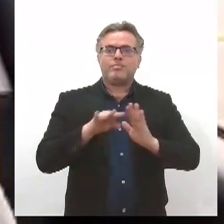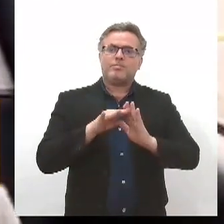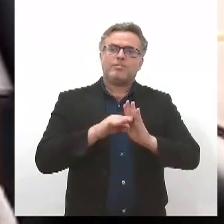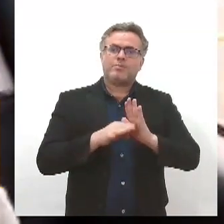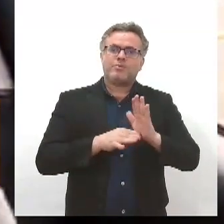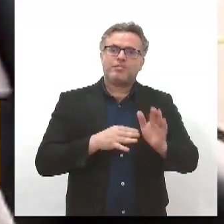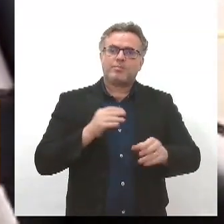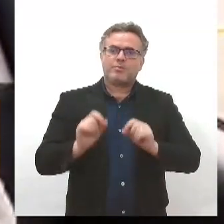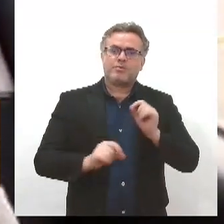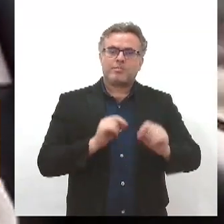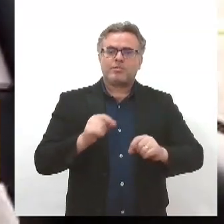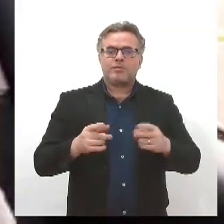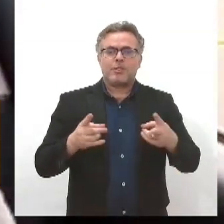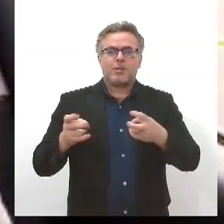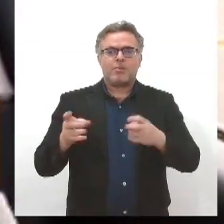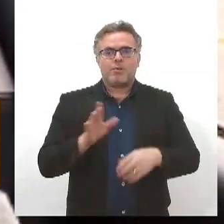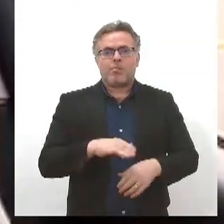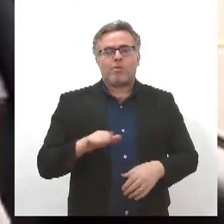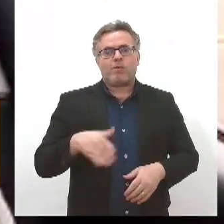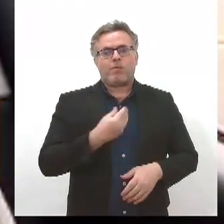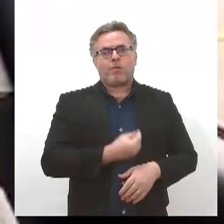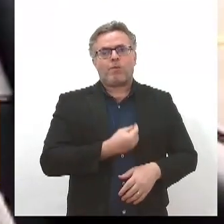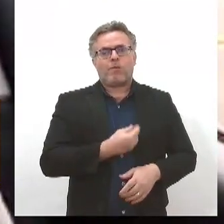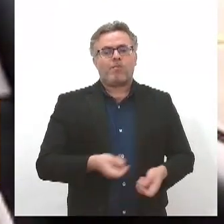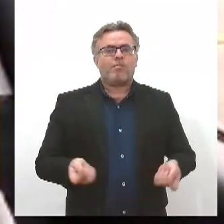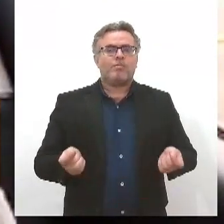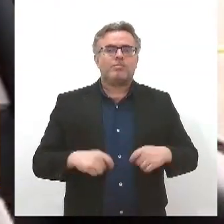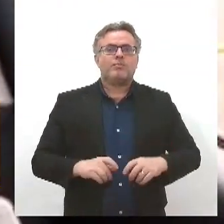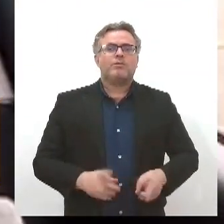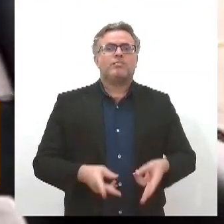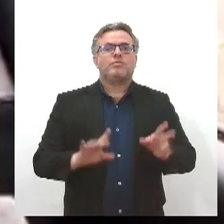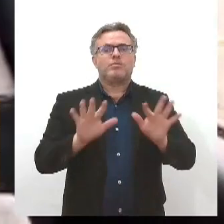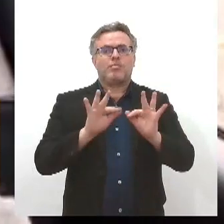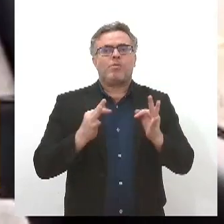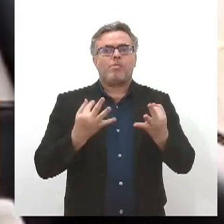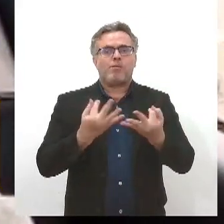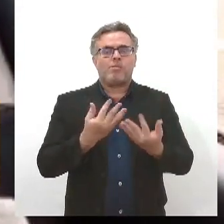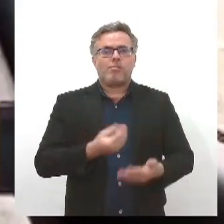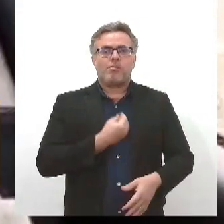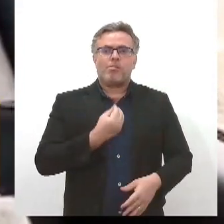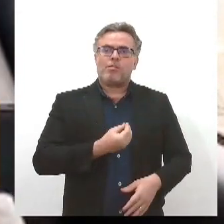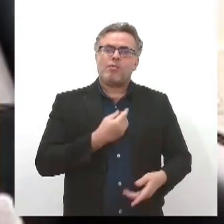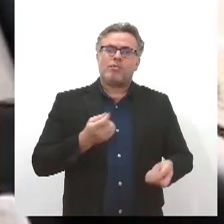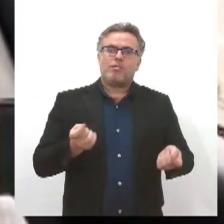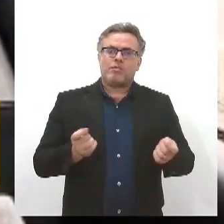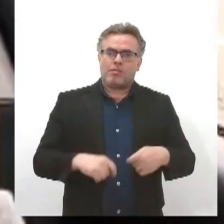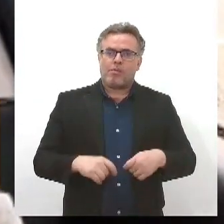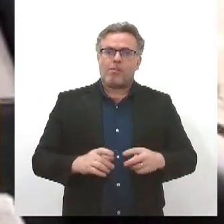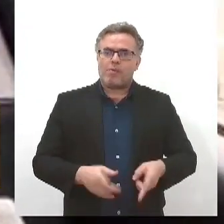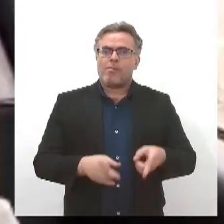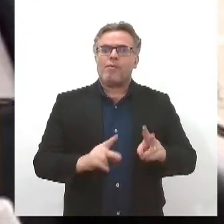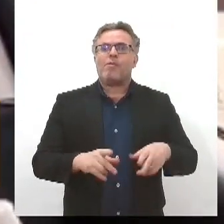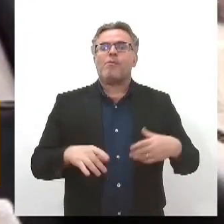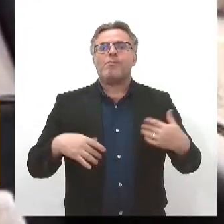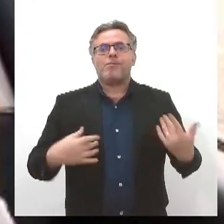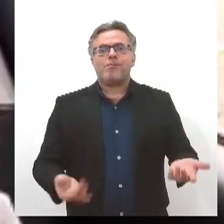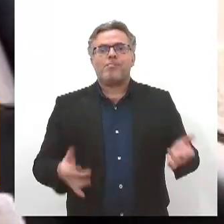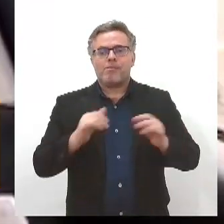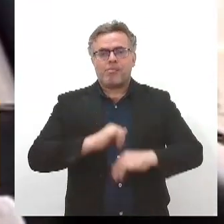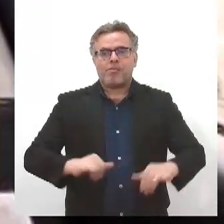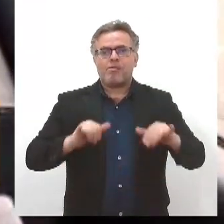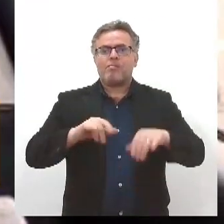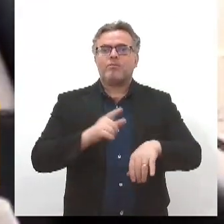as crianças participando, né? As famílias ali participando, e mesmo no avançar da hora da